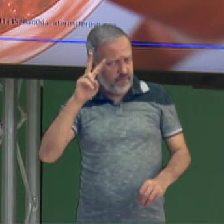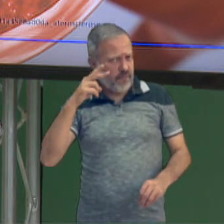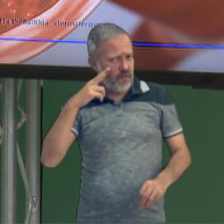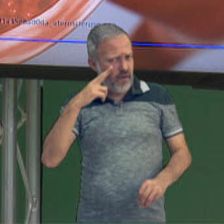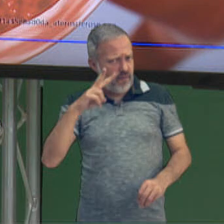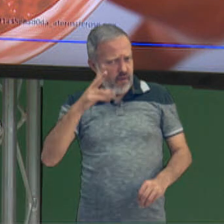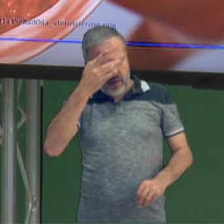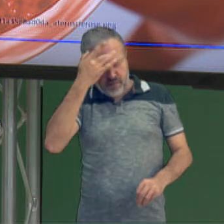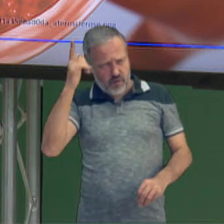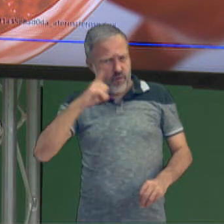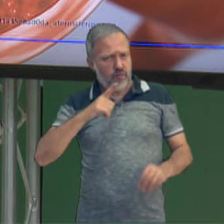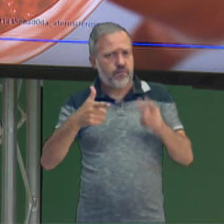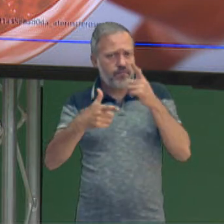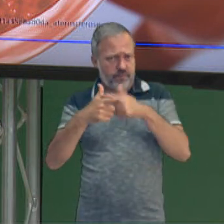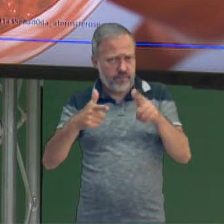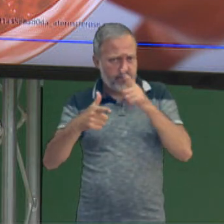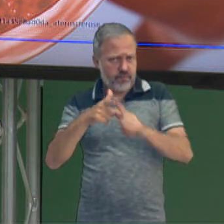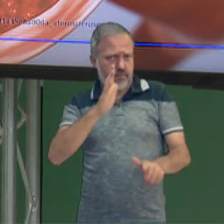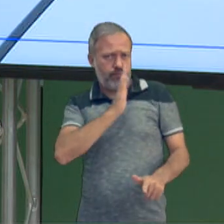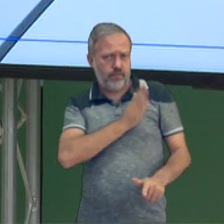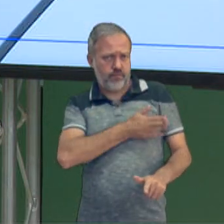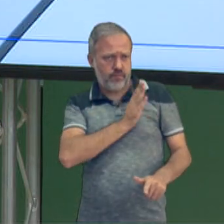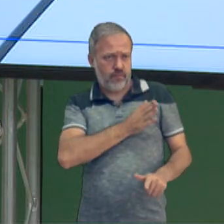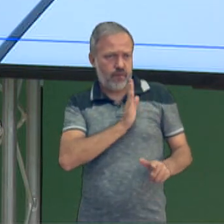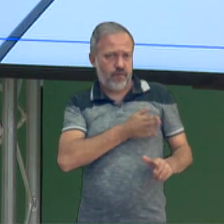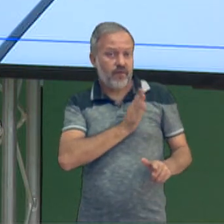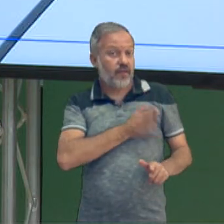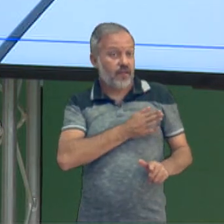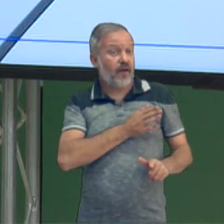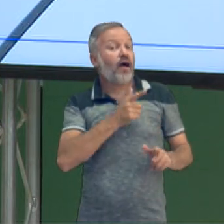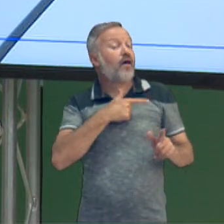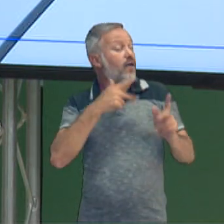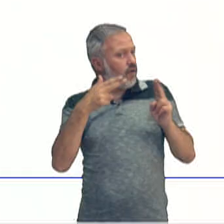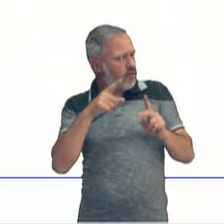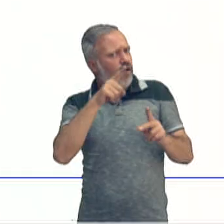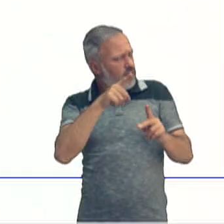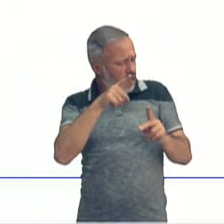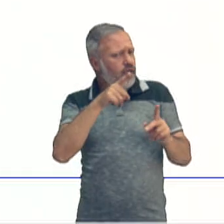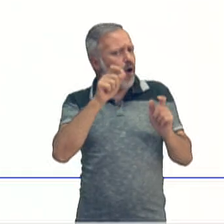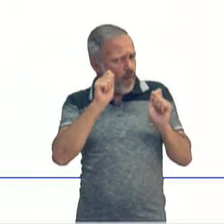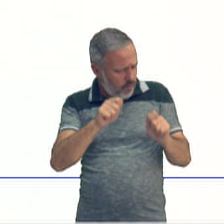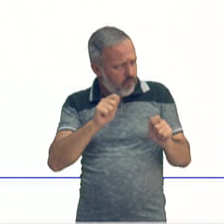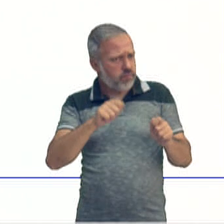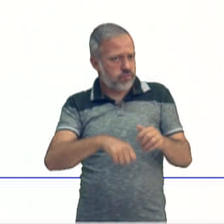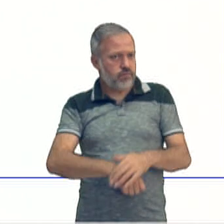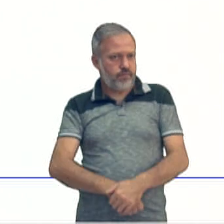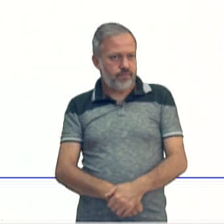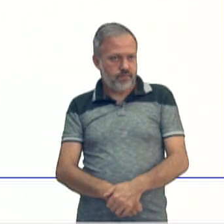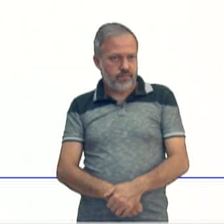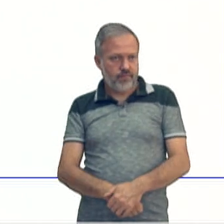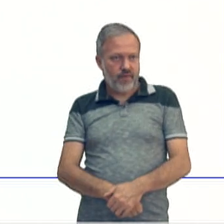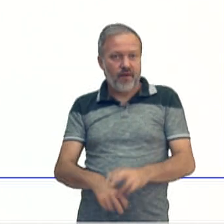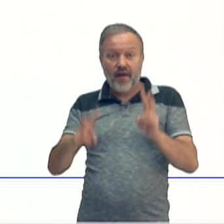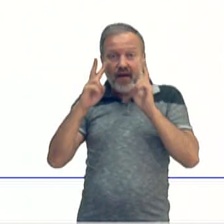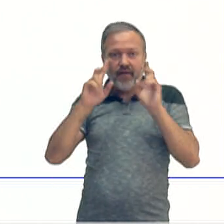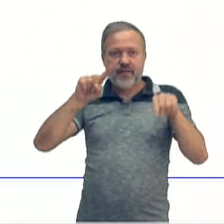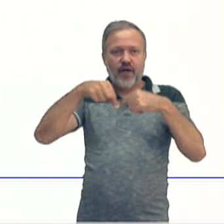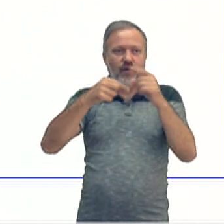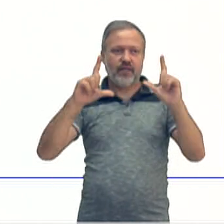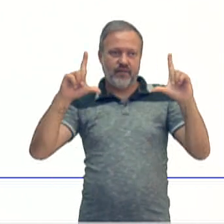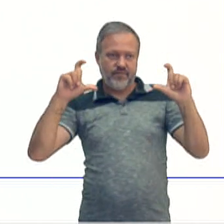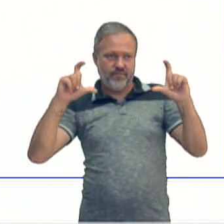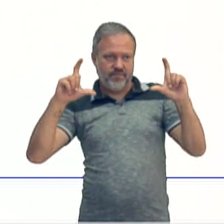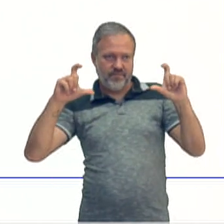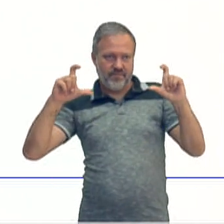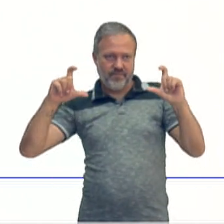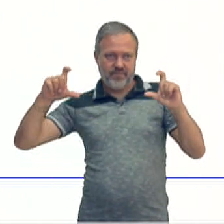o AVC para o cérebro. E isso é muito complicado, tá? Aqui uma outra imagem mostrando a mesma coisa, ó, vai fechando a artéria, o sangue não